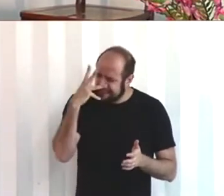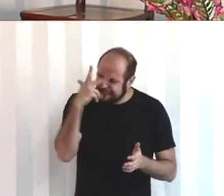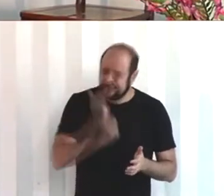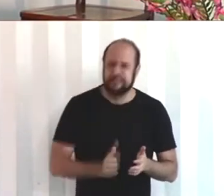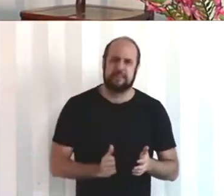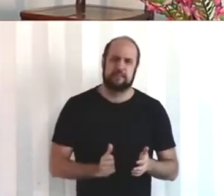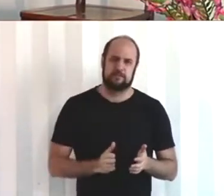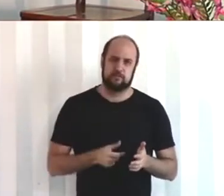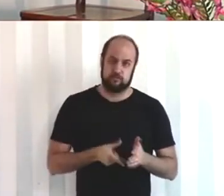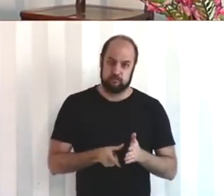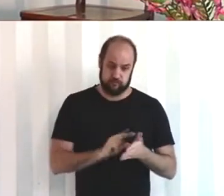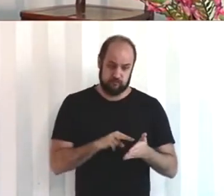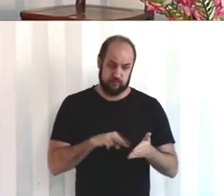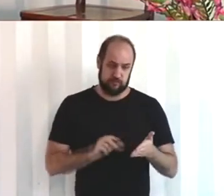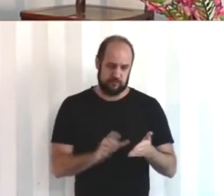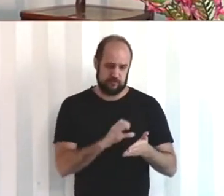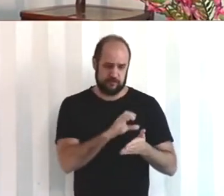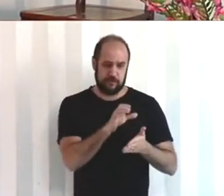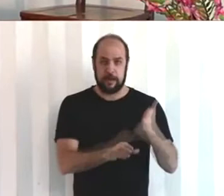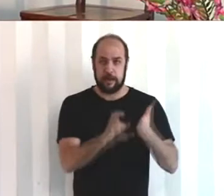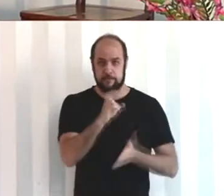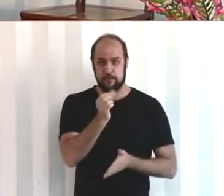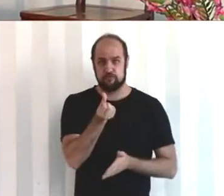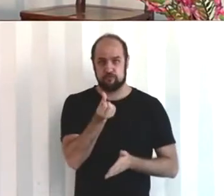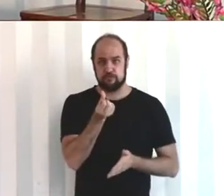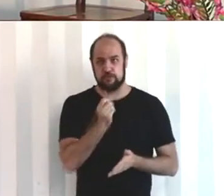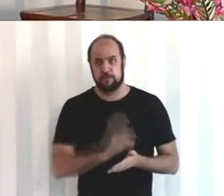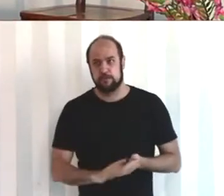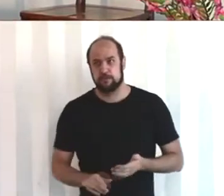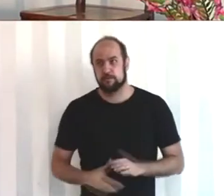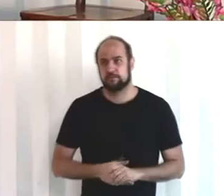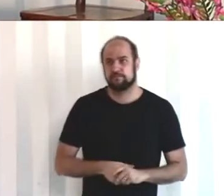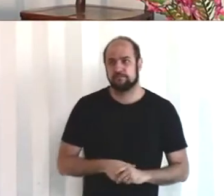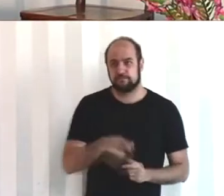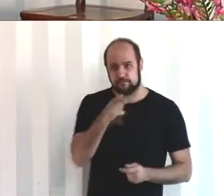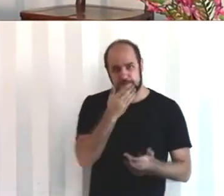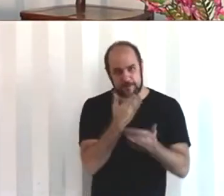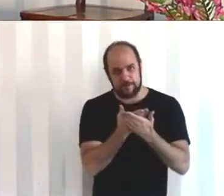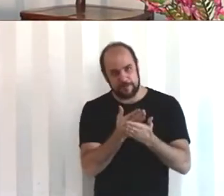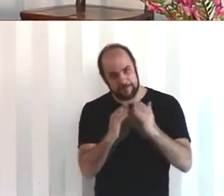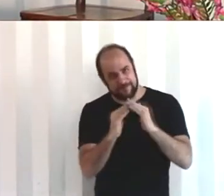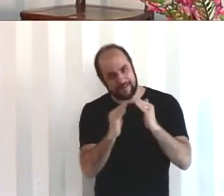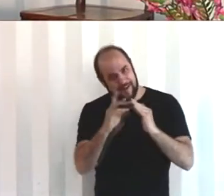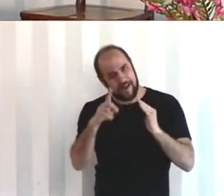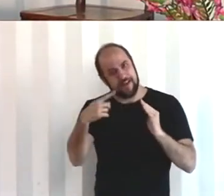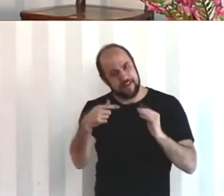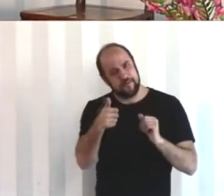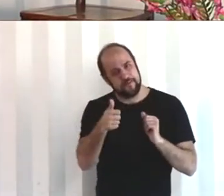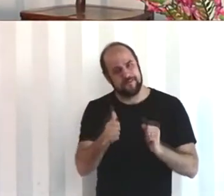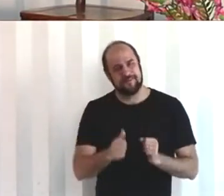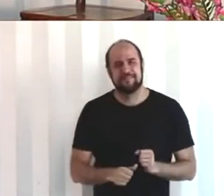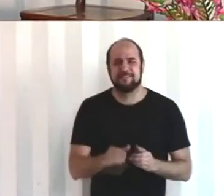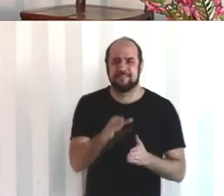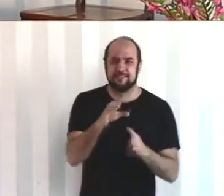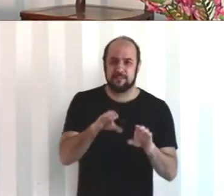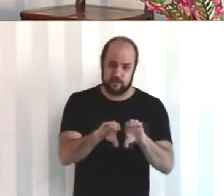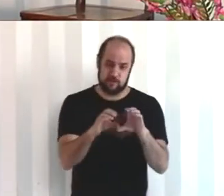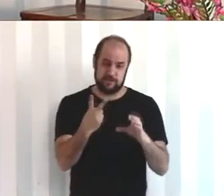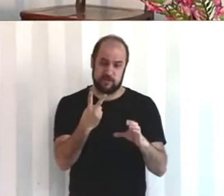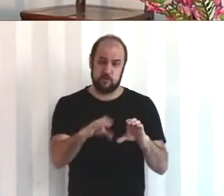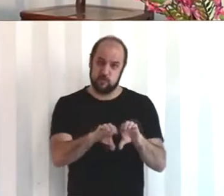um pouquinho antes, capítulo 6. Fica aqui a lição de casa para os irmãos lerem depois, 2 Crônicas 6 e 7, na